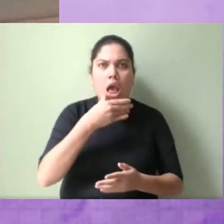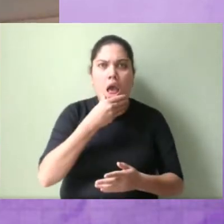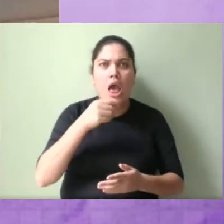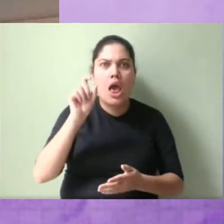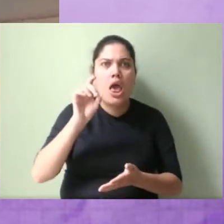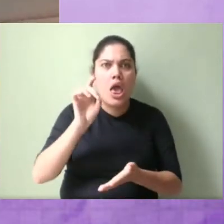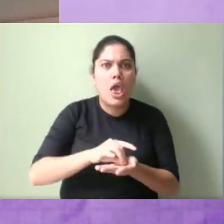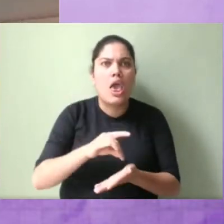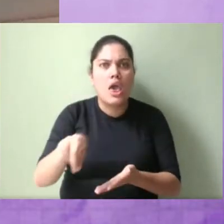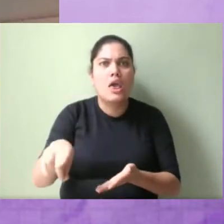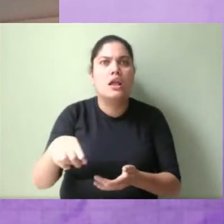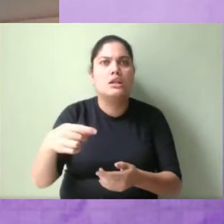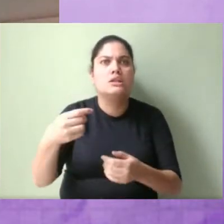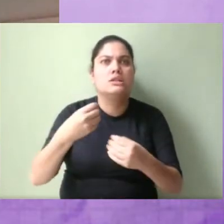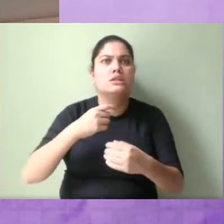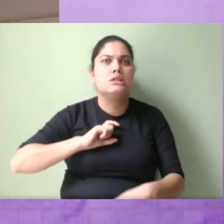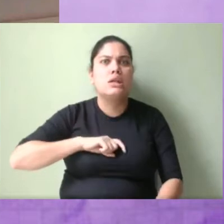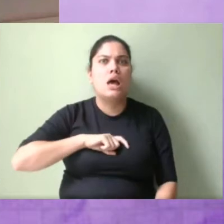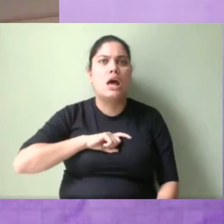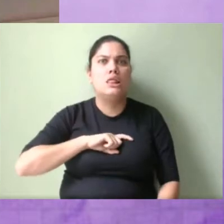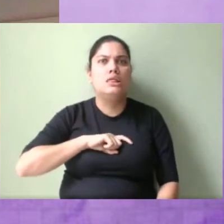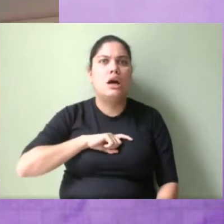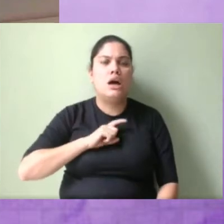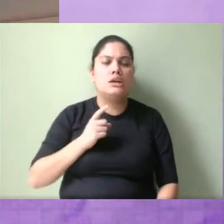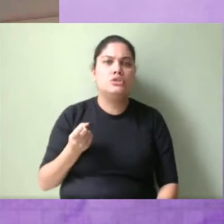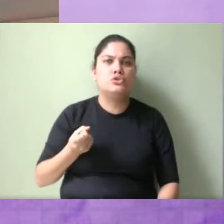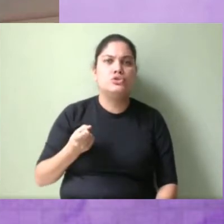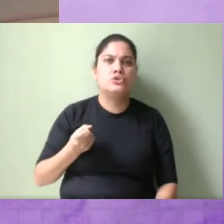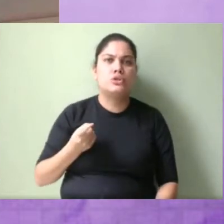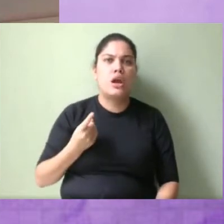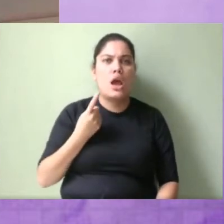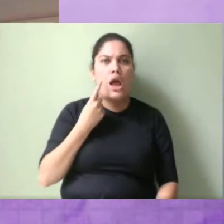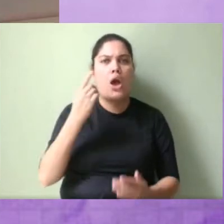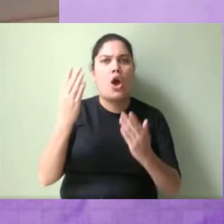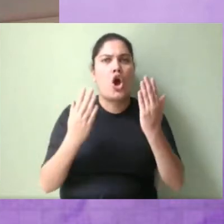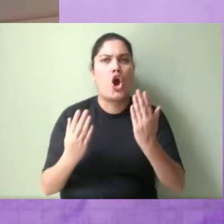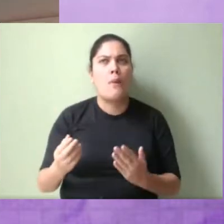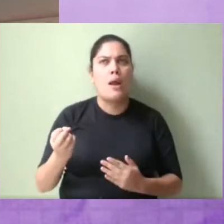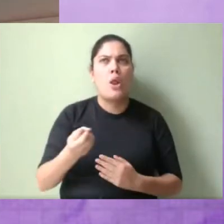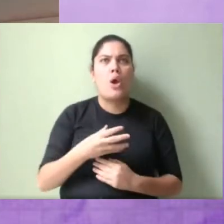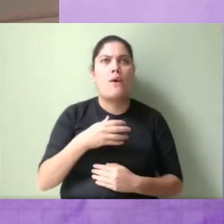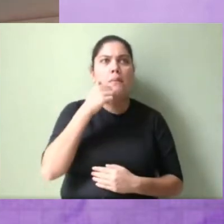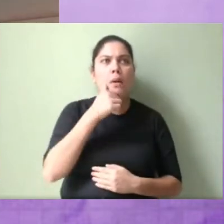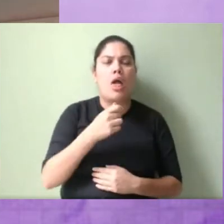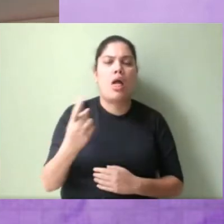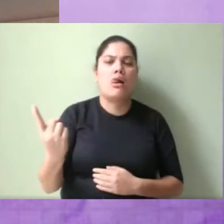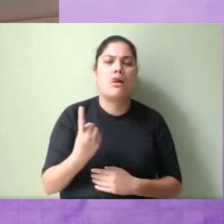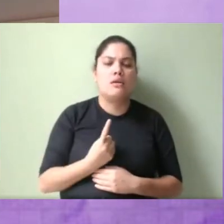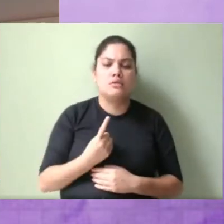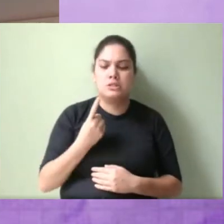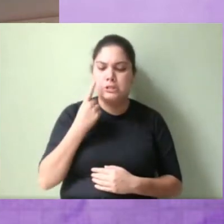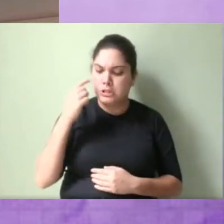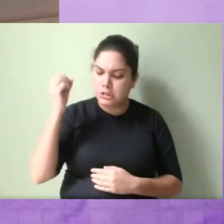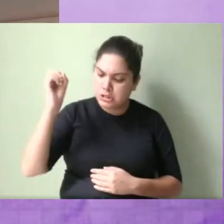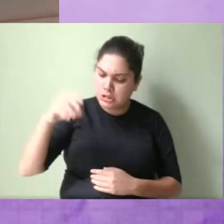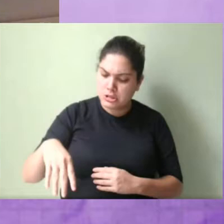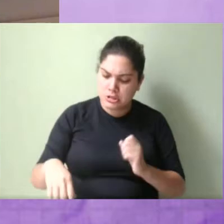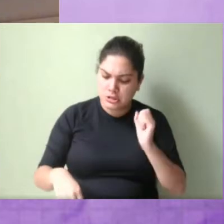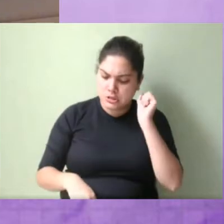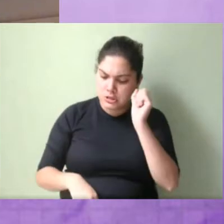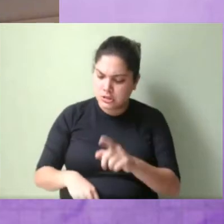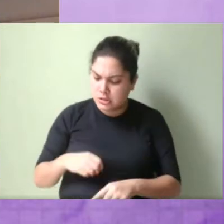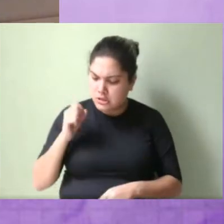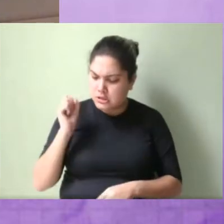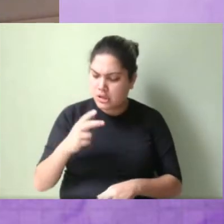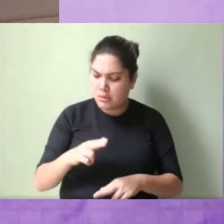outro, eu vou lá e ataco a mulher. E não vejo o problema real, que é que ele que sacaneou o contrato que tinha comigo. Né? E a